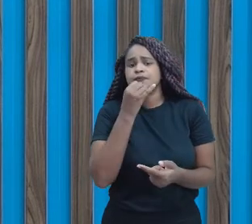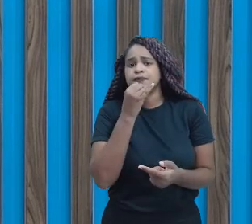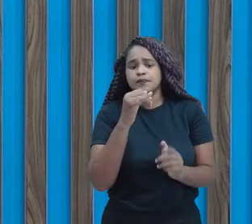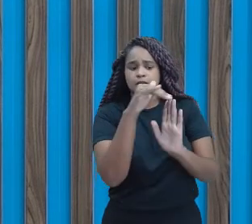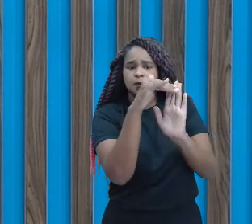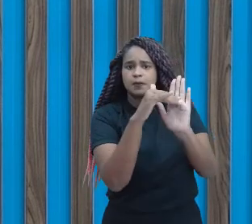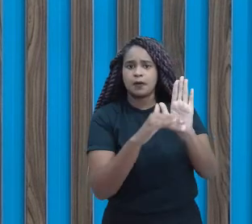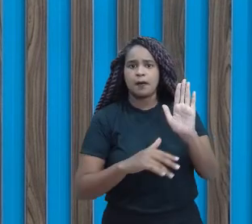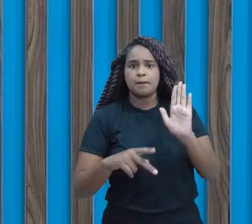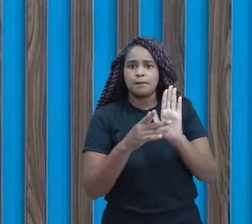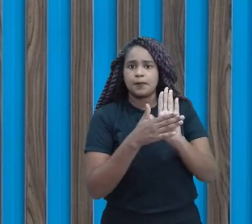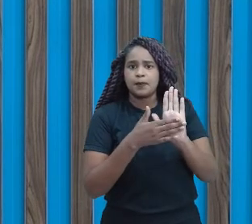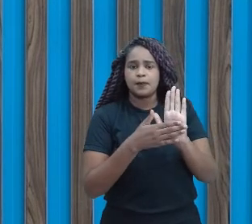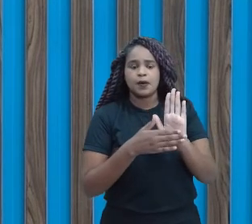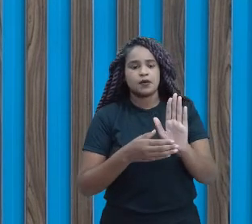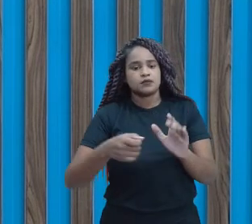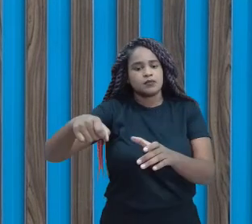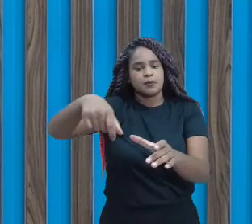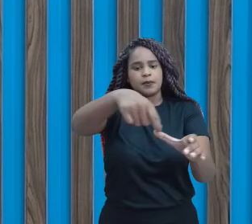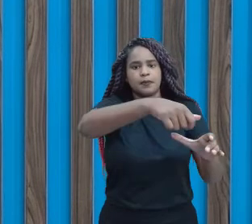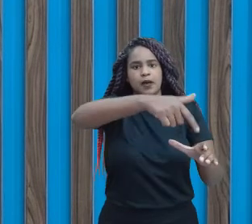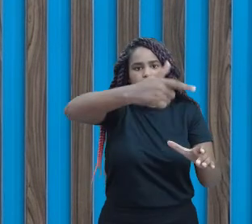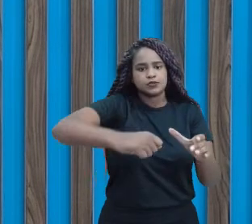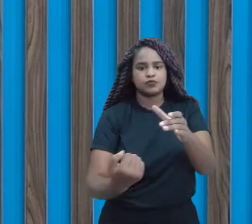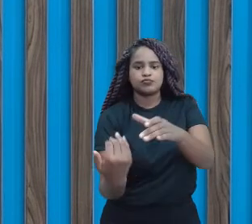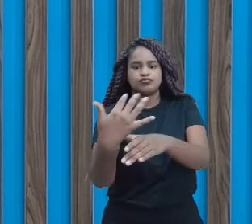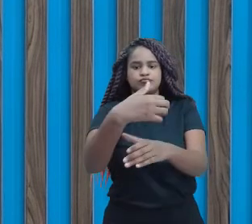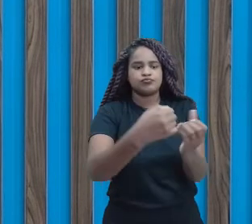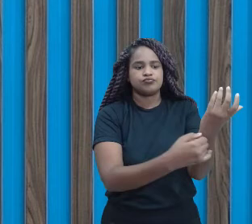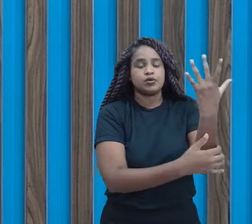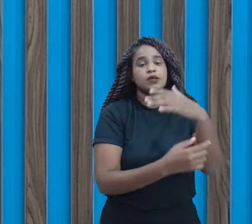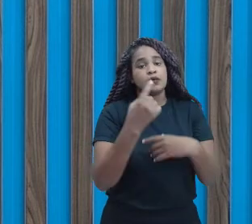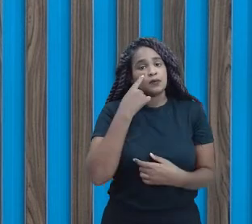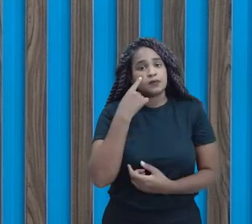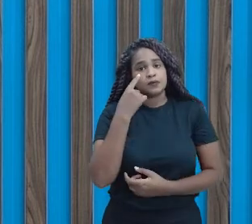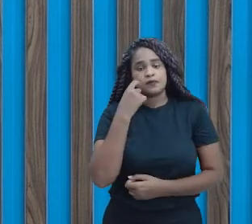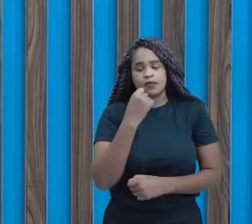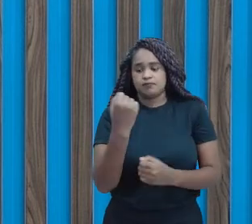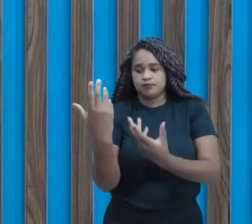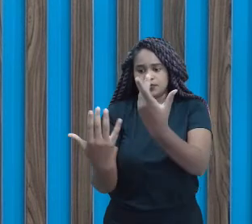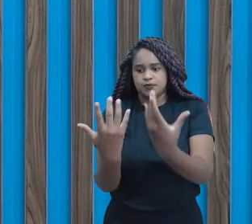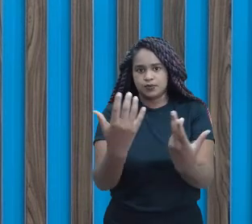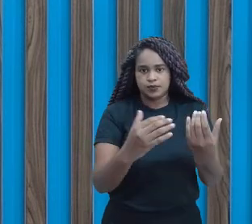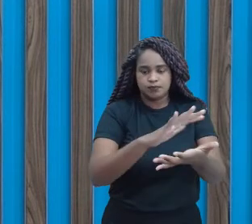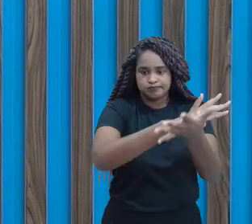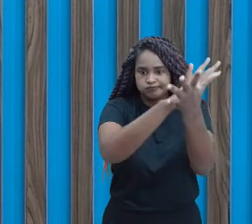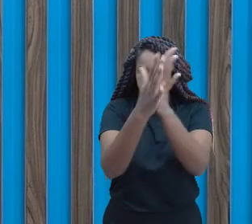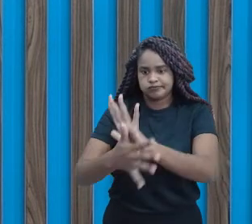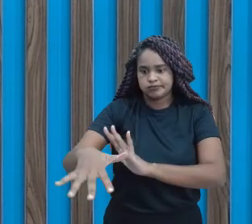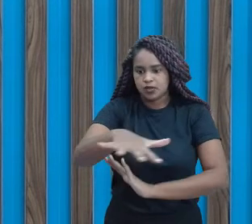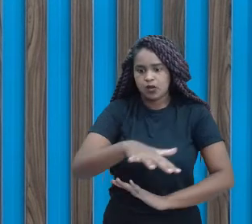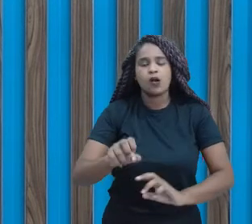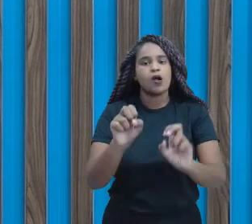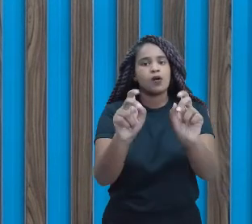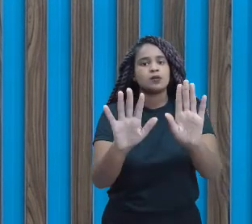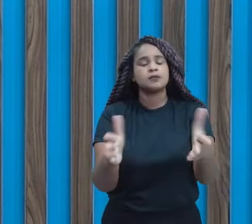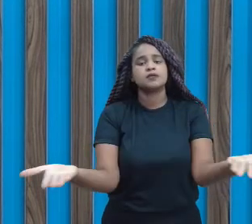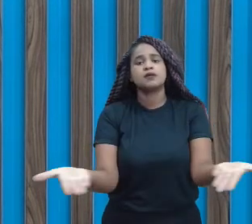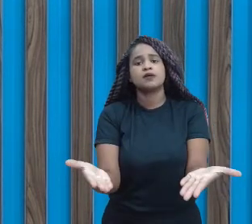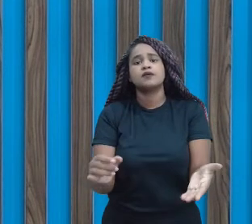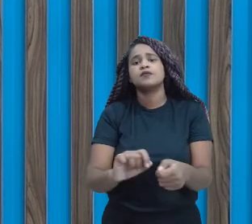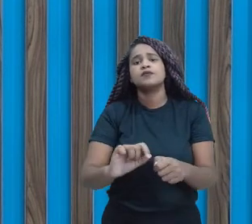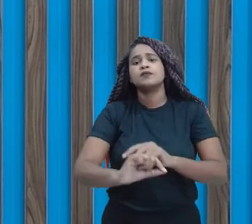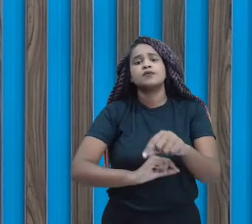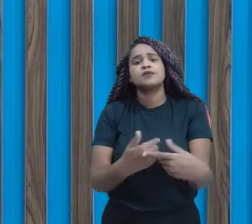de reflorestamento? Aí não houve um incêndio, uma queimada, queimou-se, beleza. E aí vai fazer o que agora? Aí vai usar essa área para plantar? Não parece